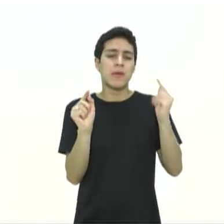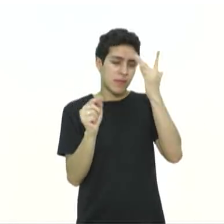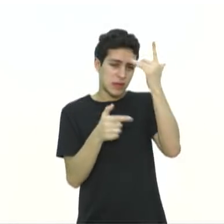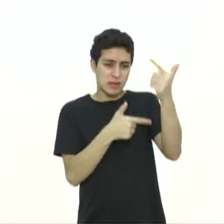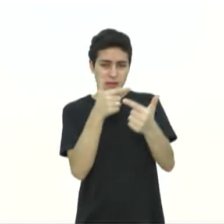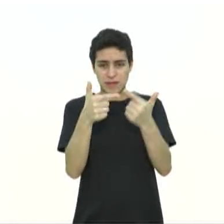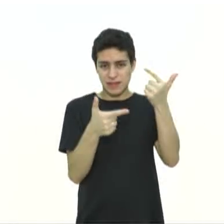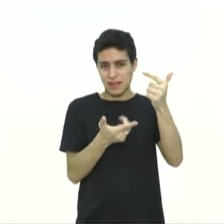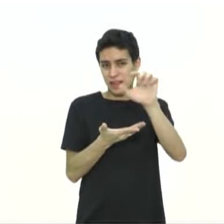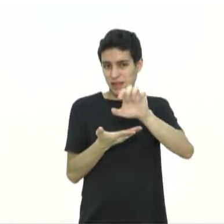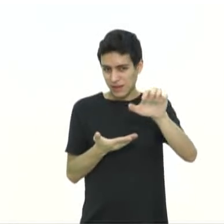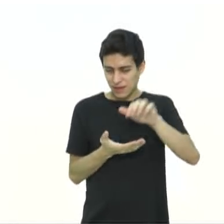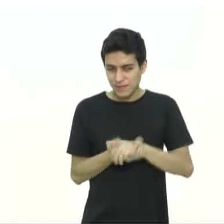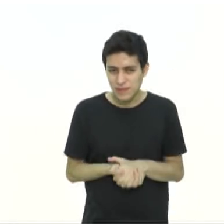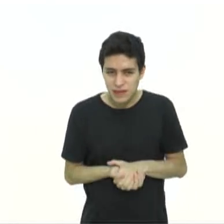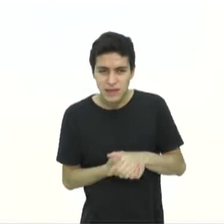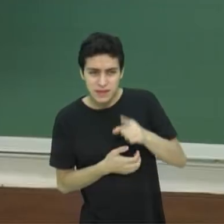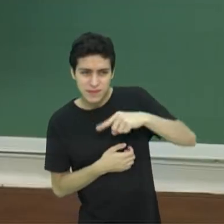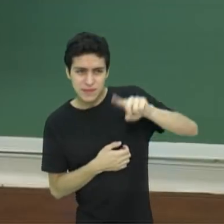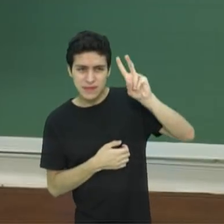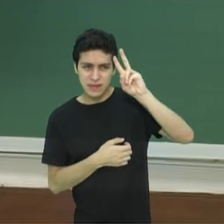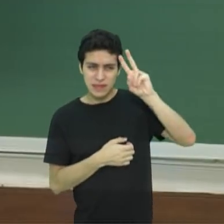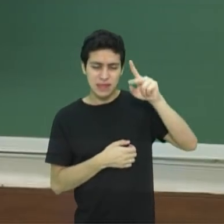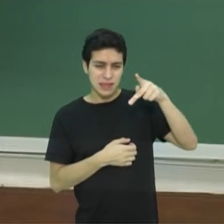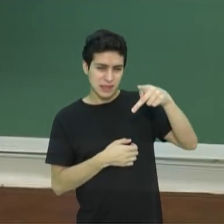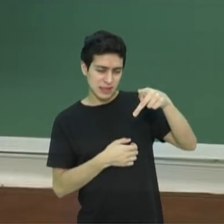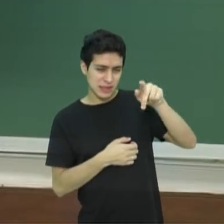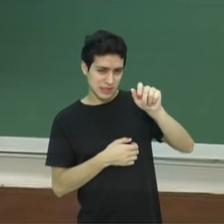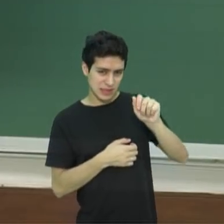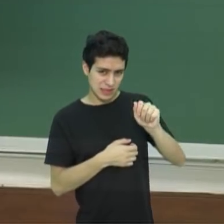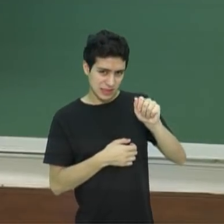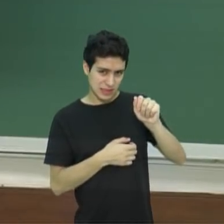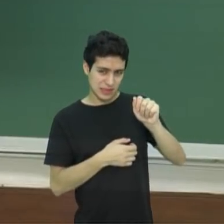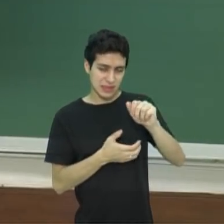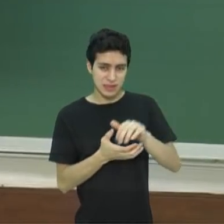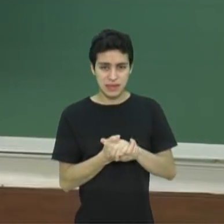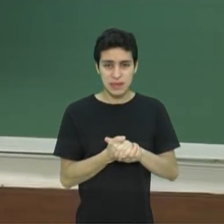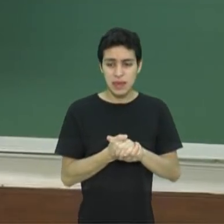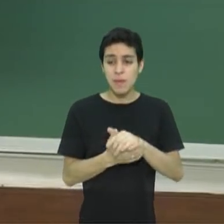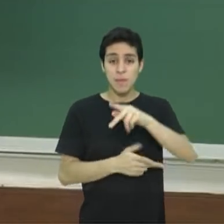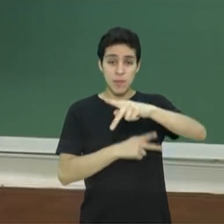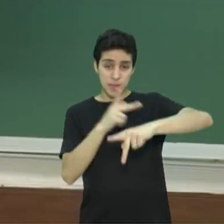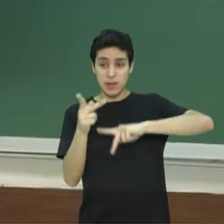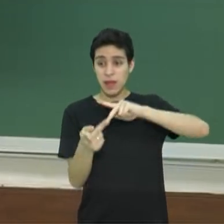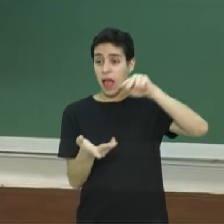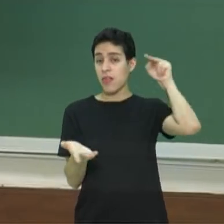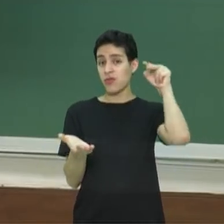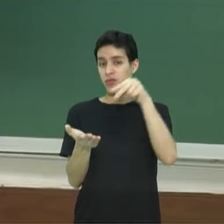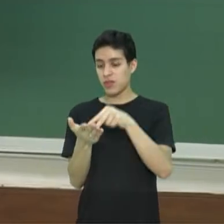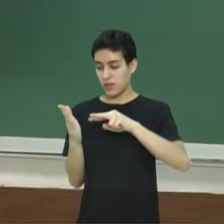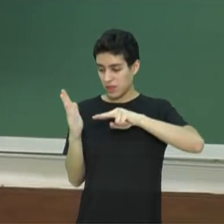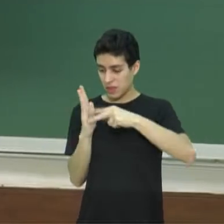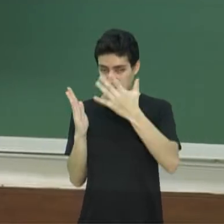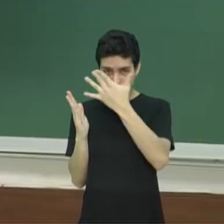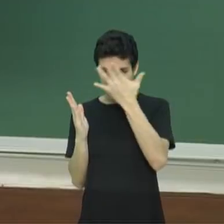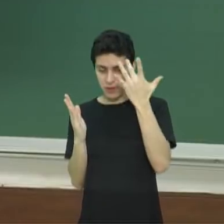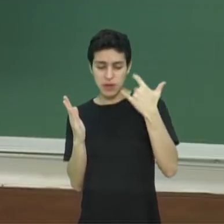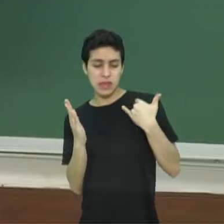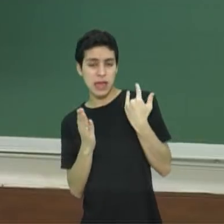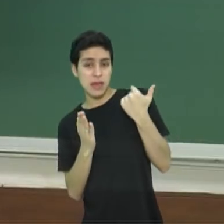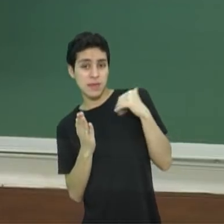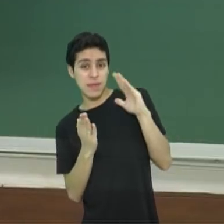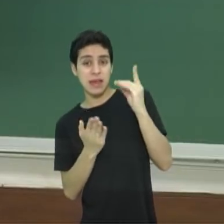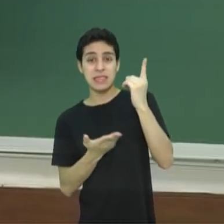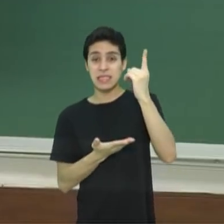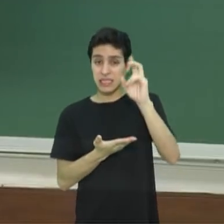ativa. Vocês lembram o que é a PEA, População Economicamente Ativa? São cidadãos que têm mais de 15 anos de idade